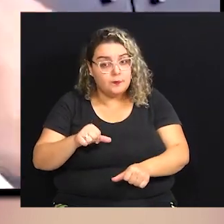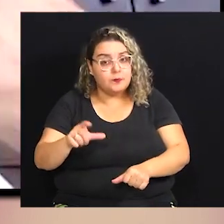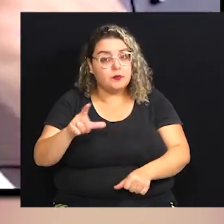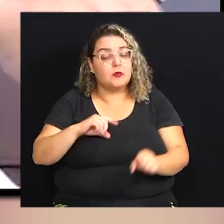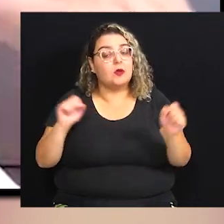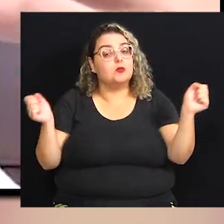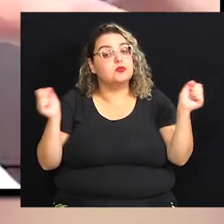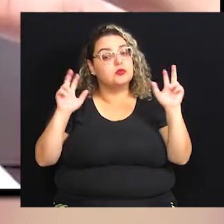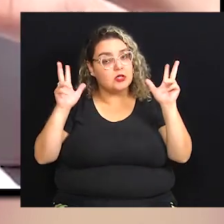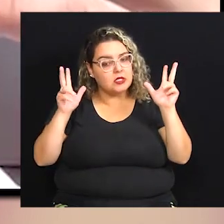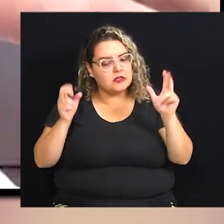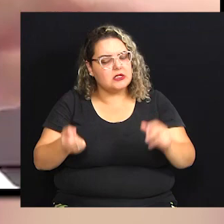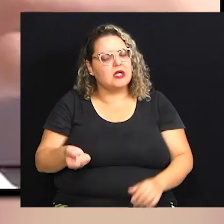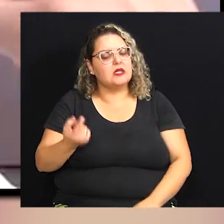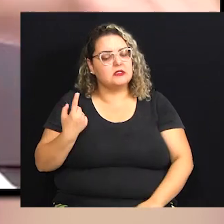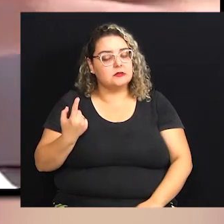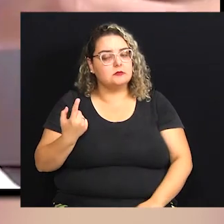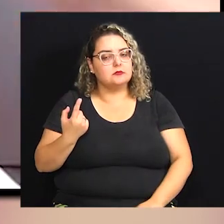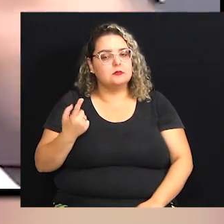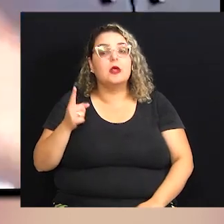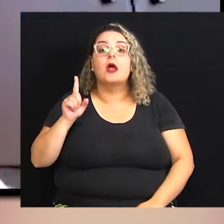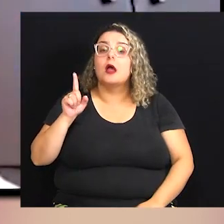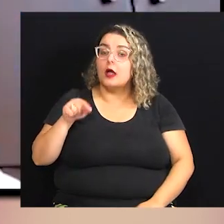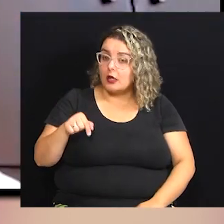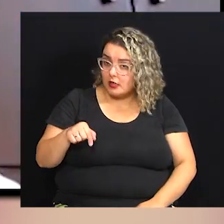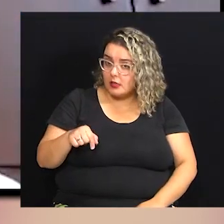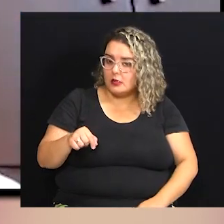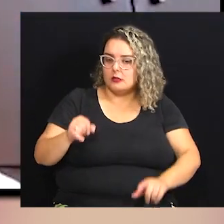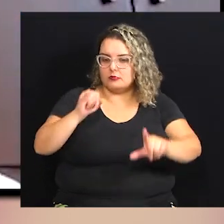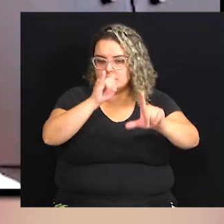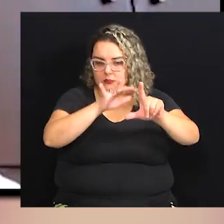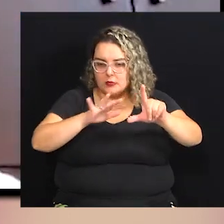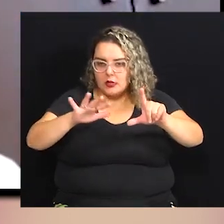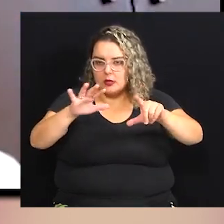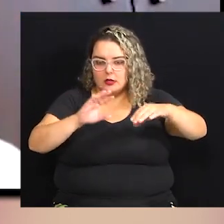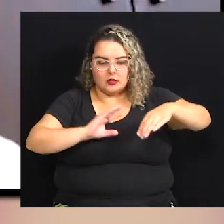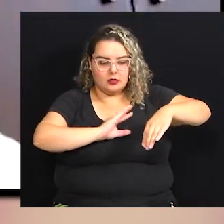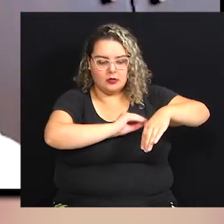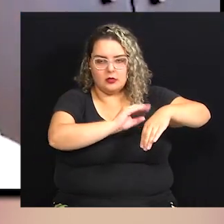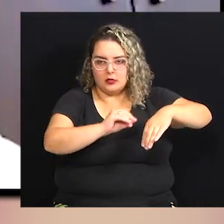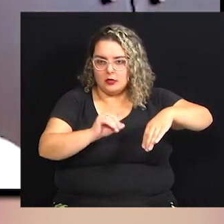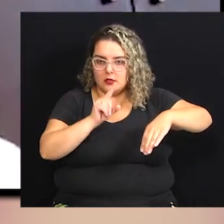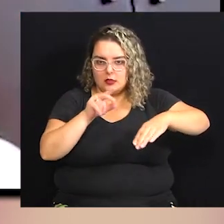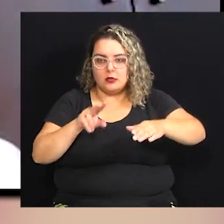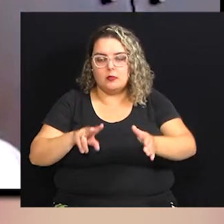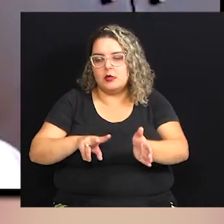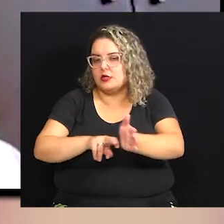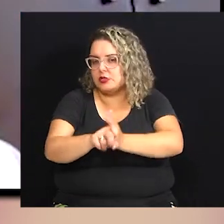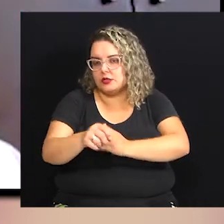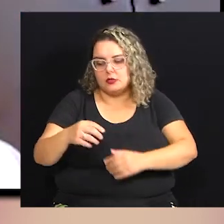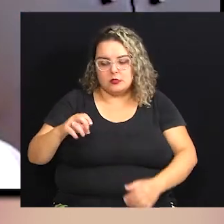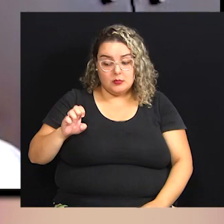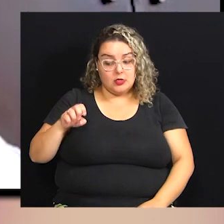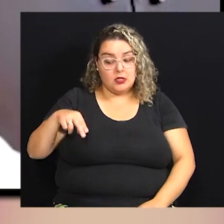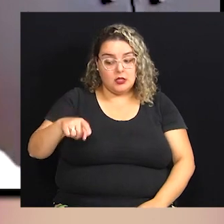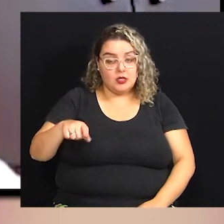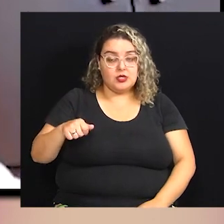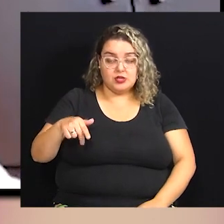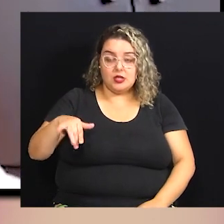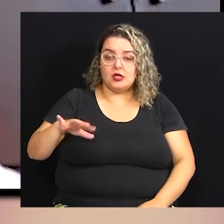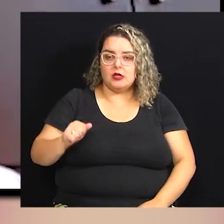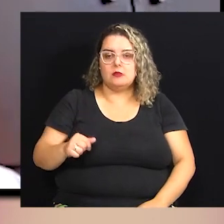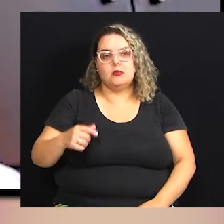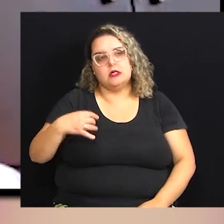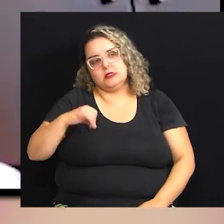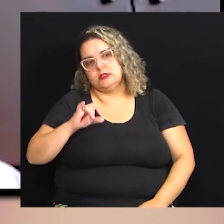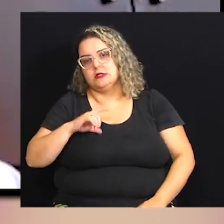tem algum sinal de alerta, tá estranho, aí entra o exame de imagem. Não para diagnosticar que aquela pessoa tem enxaqueca, mas para